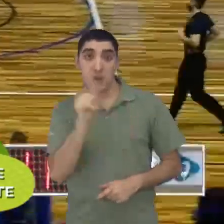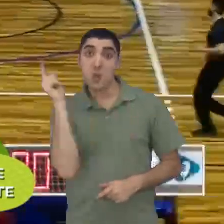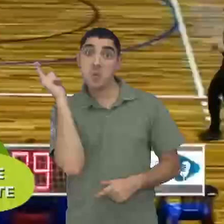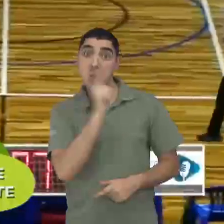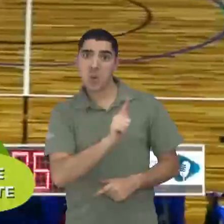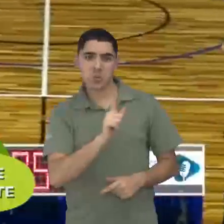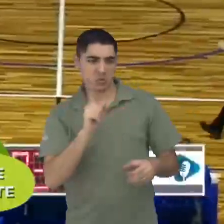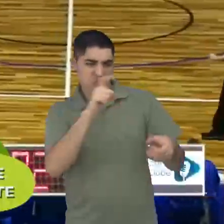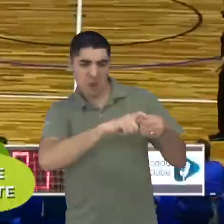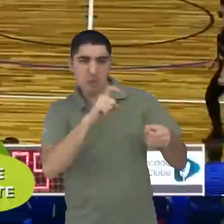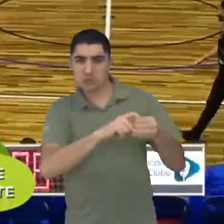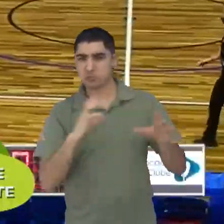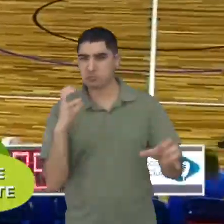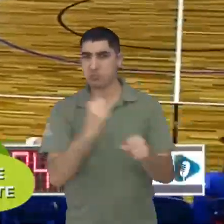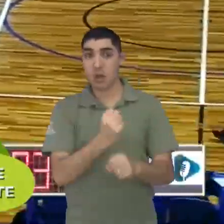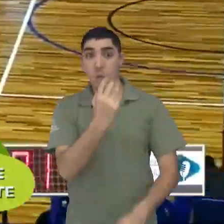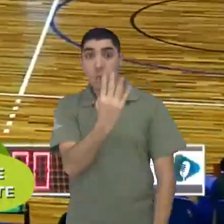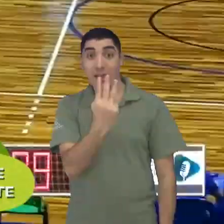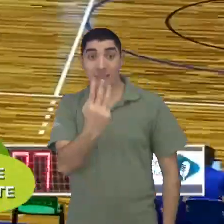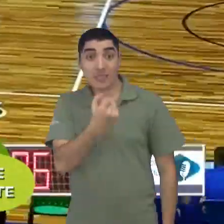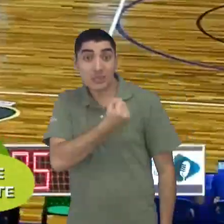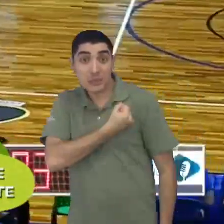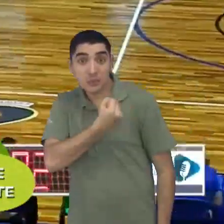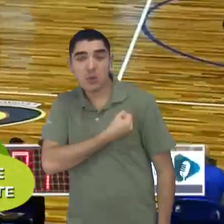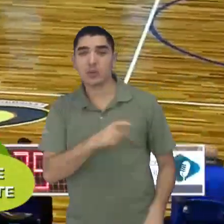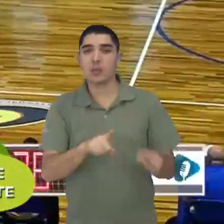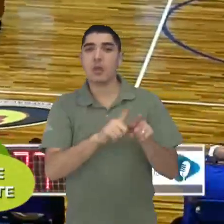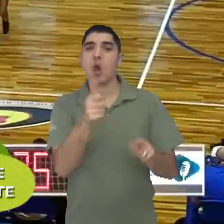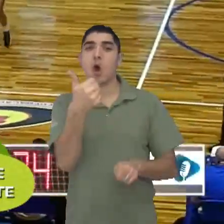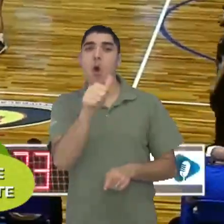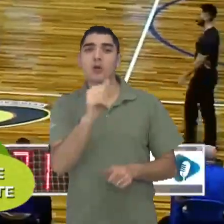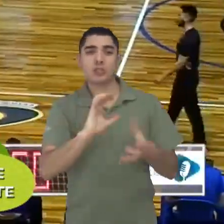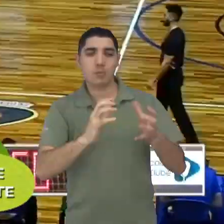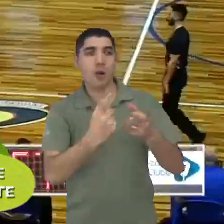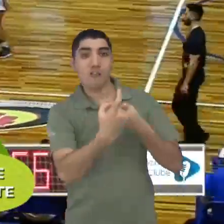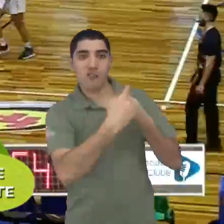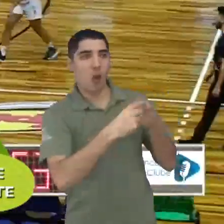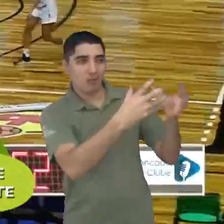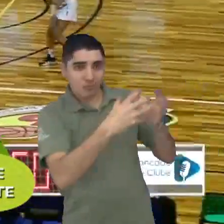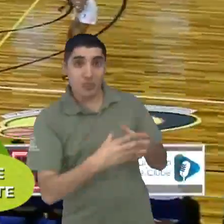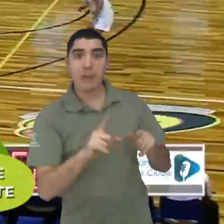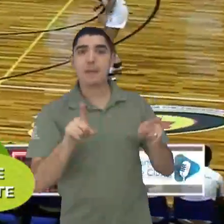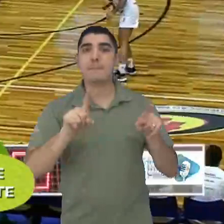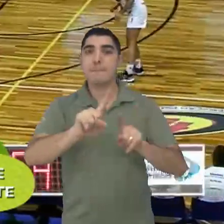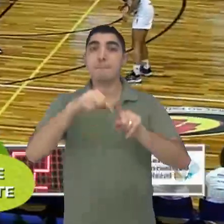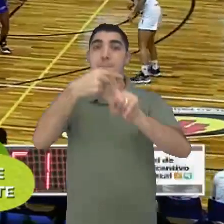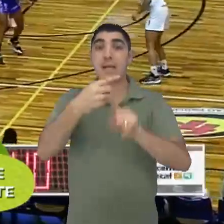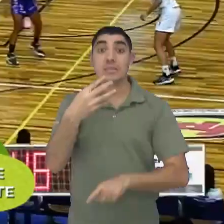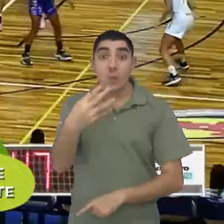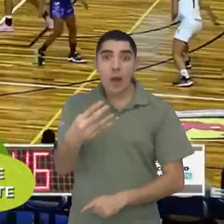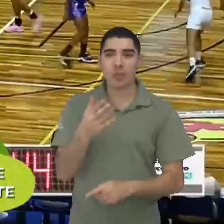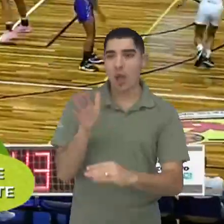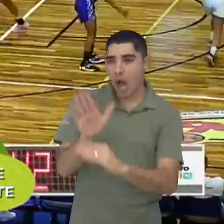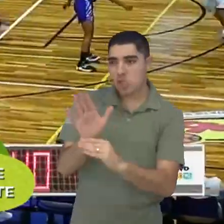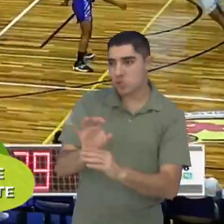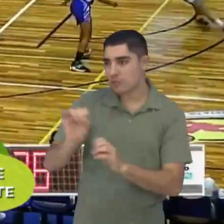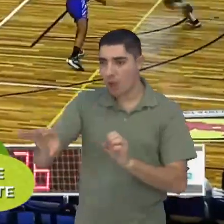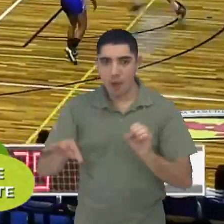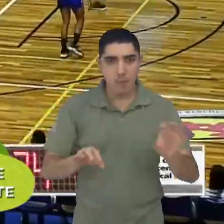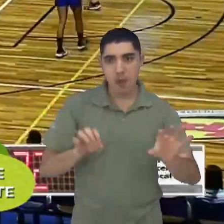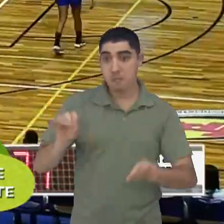double-double, com 43 pontos e 11 rebotes, além de 4 assistências. Paulo, além do time